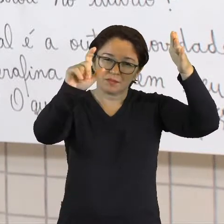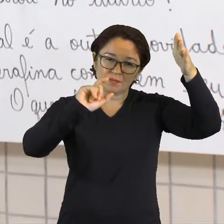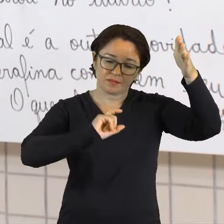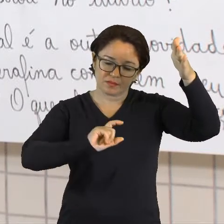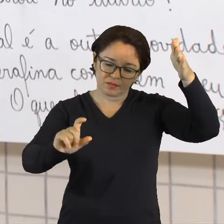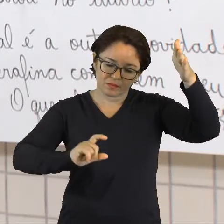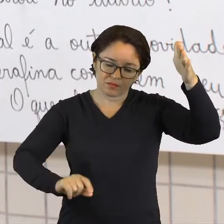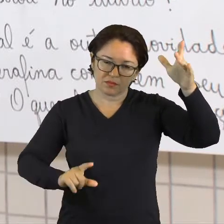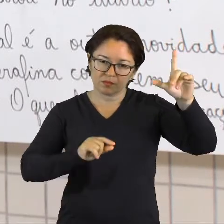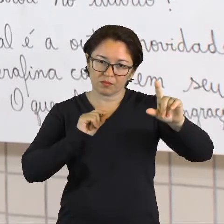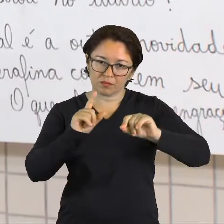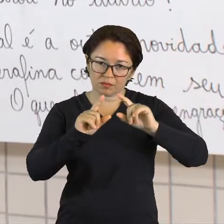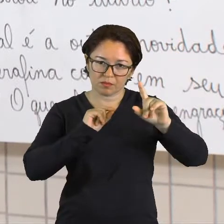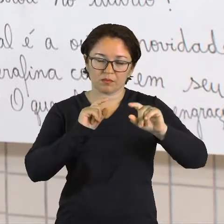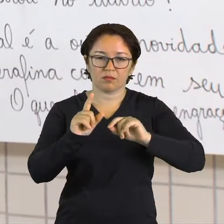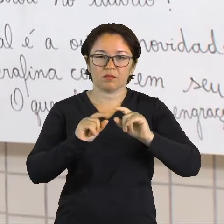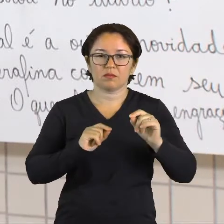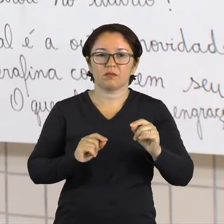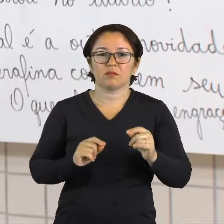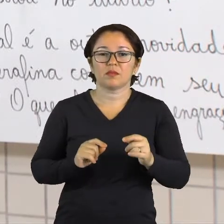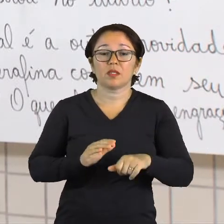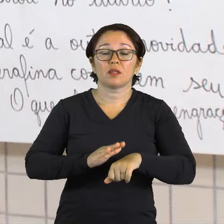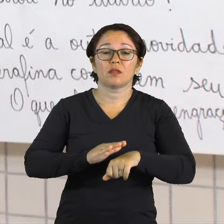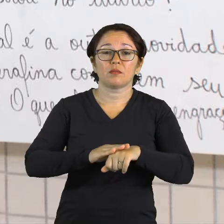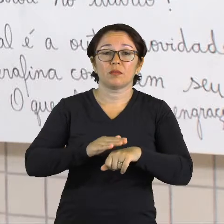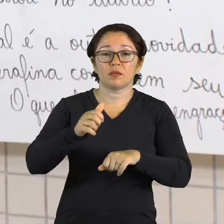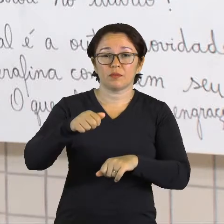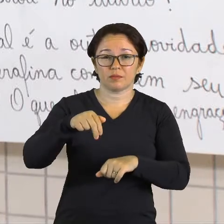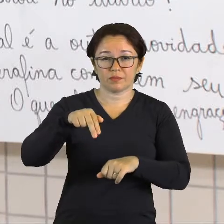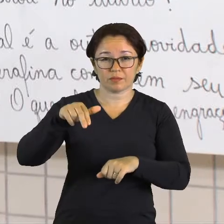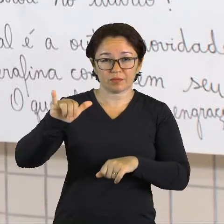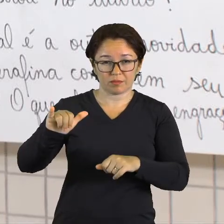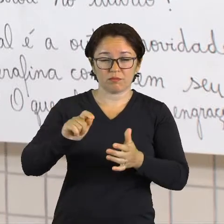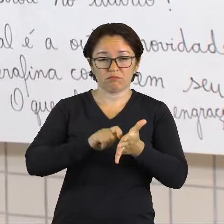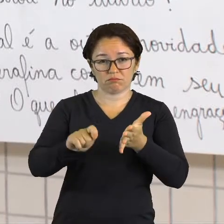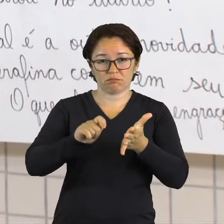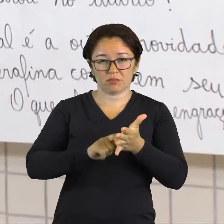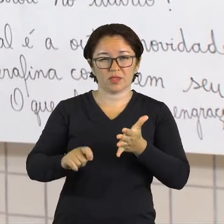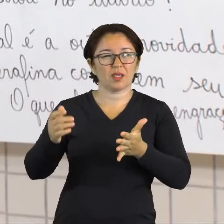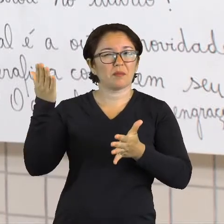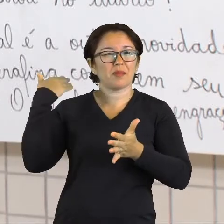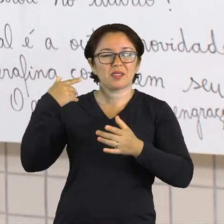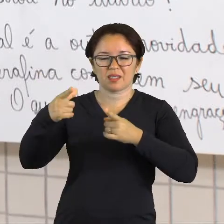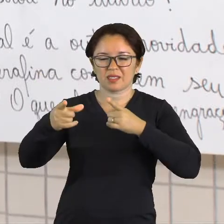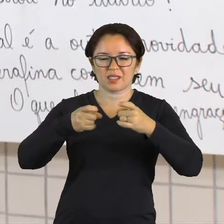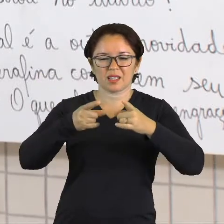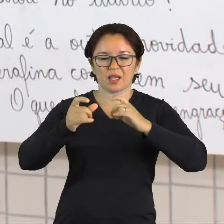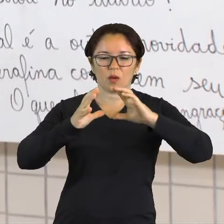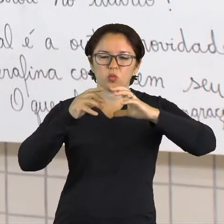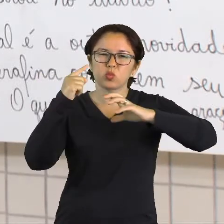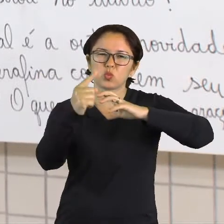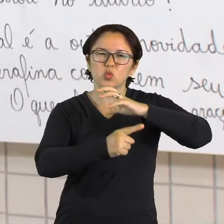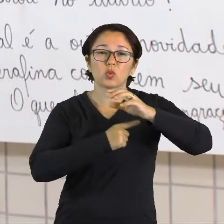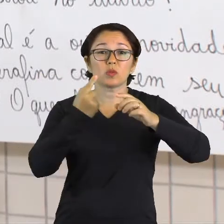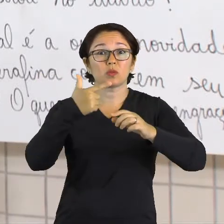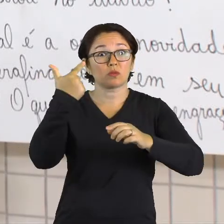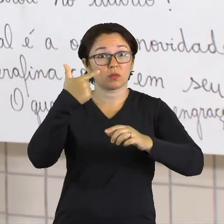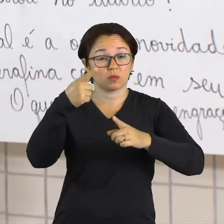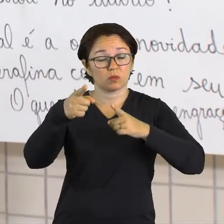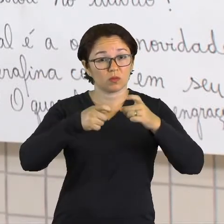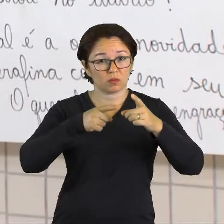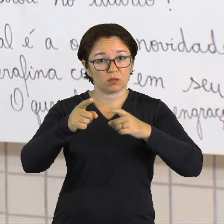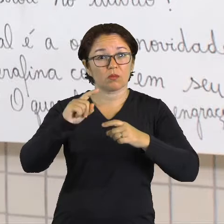Frank, escrito pela Anne Frank, no contexto histórico da Segunda Guerra Mundial. Mas a gente vai comentar mais sobre isso na